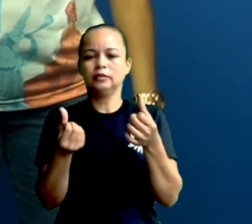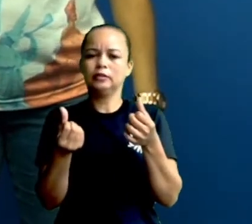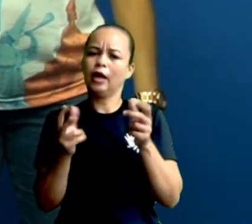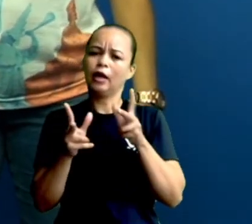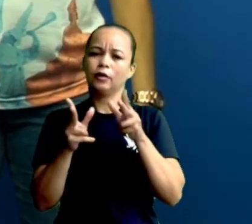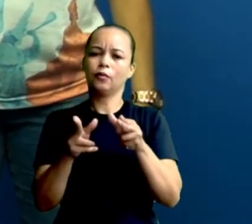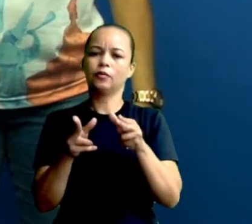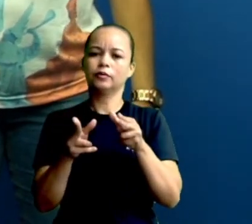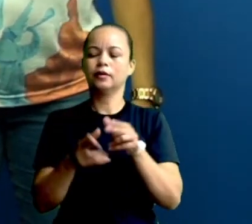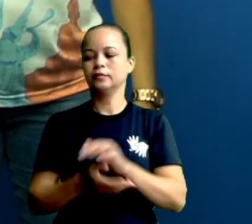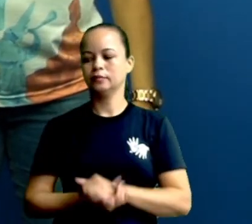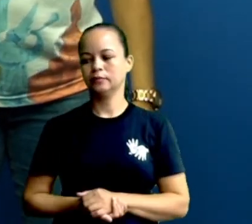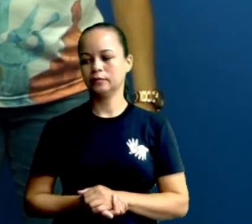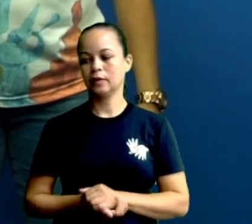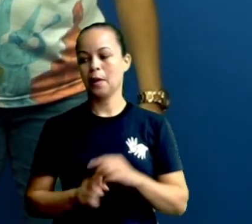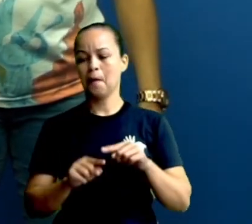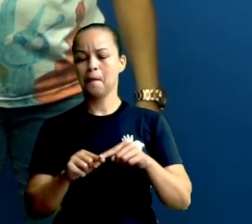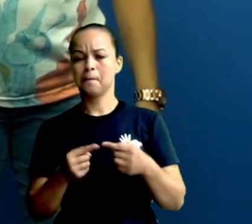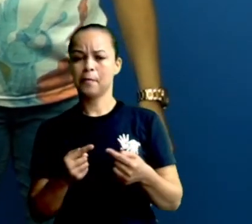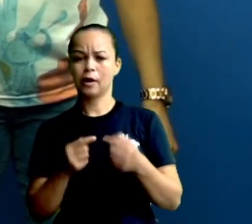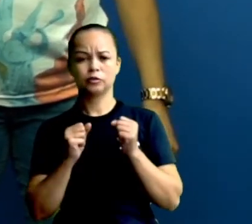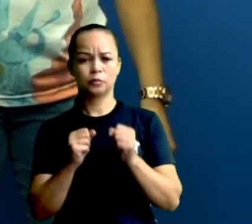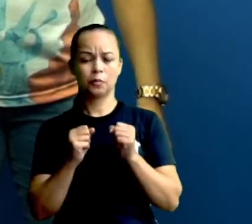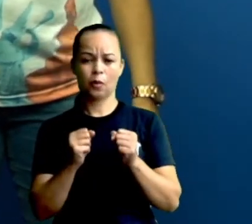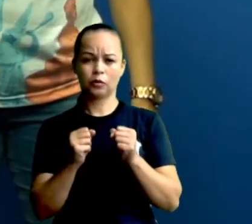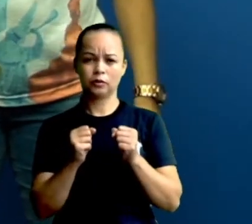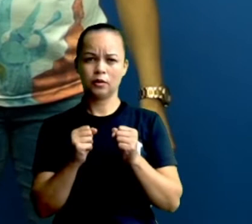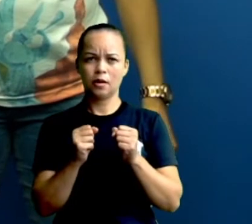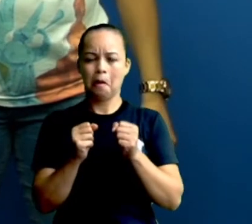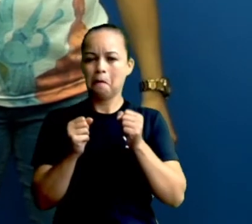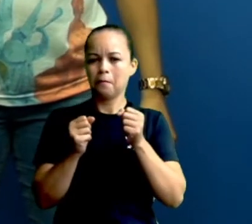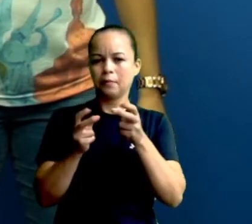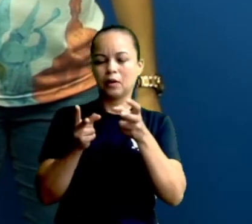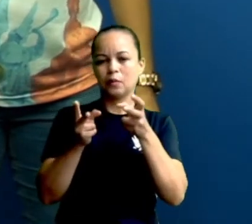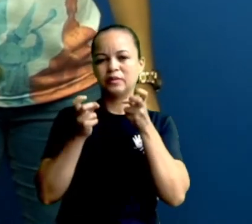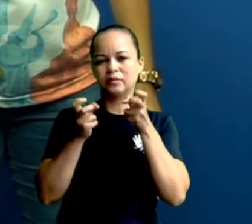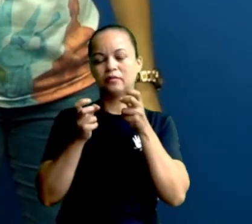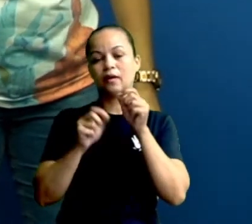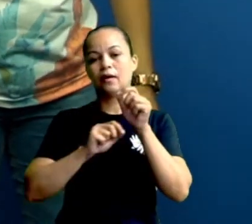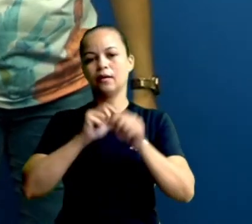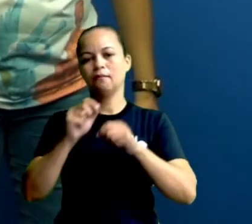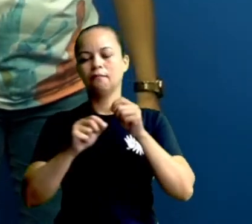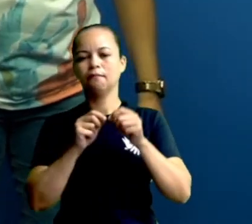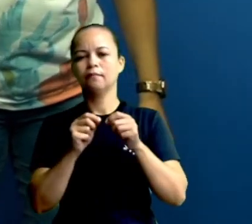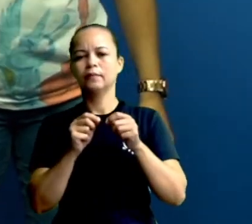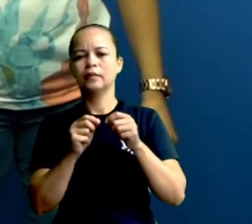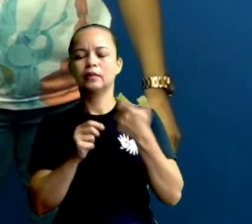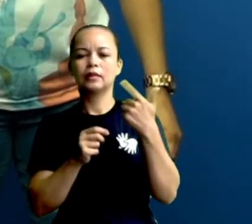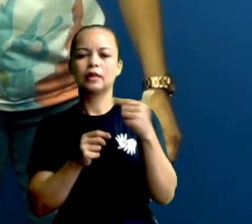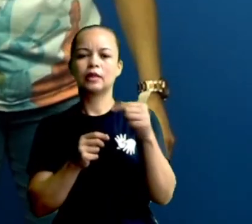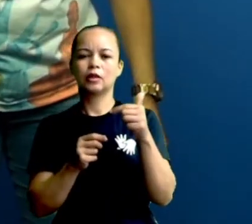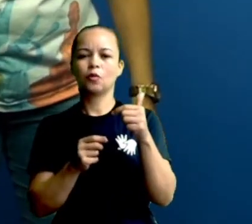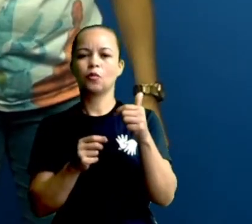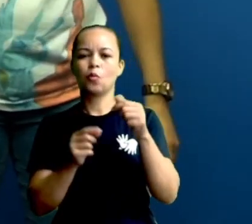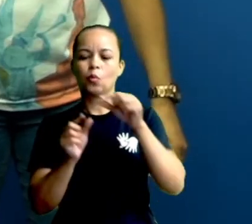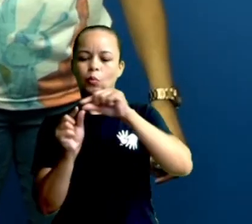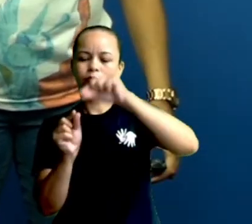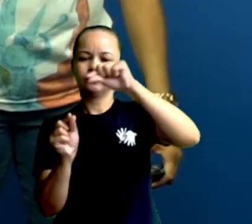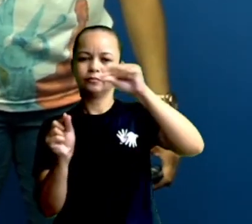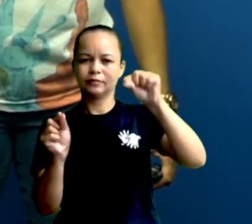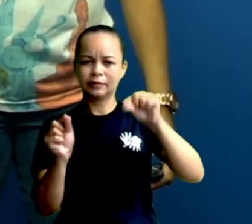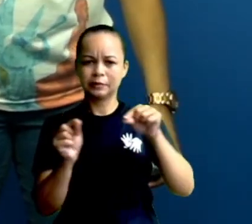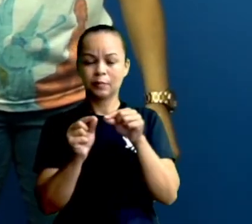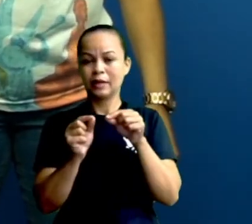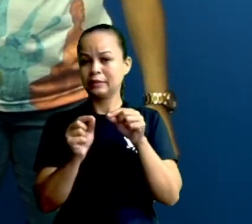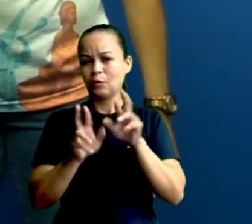medida, tá? Mas o que que ocorre para eu perceber que não há a mesma medida, o mesmo tamanho em